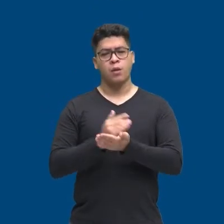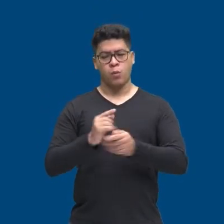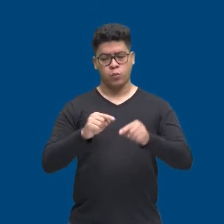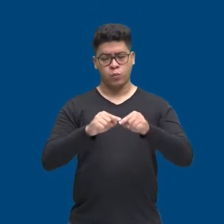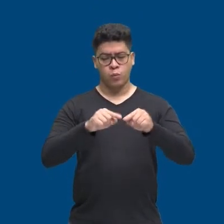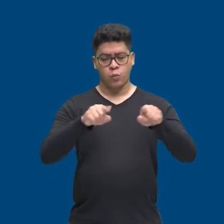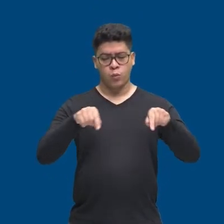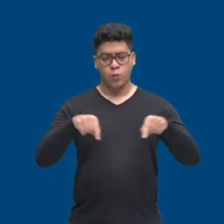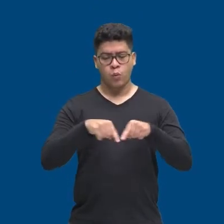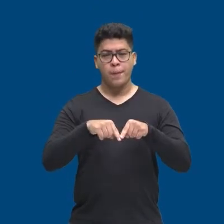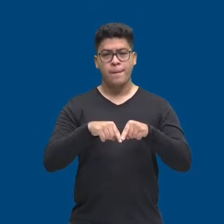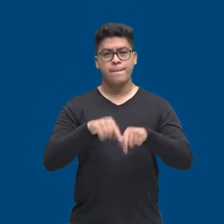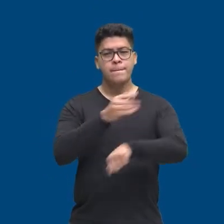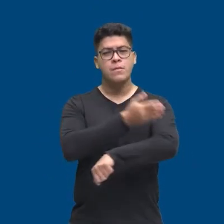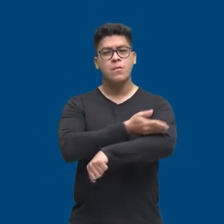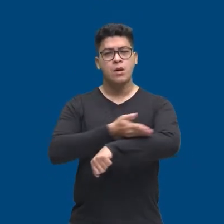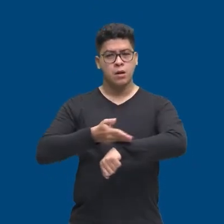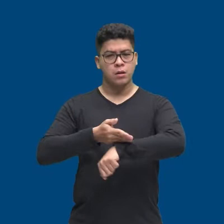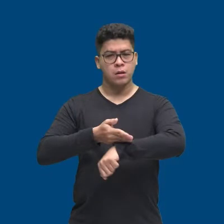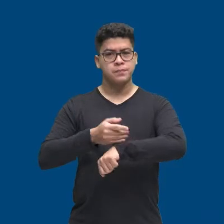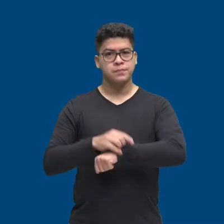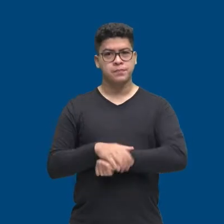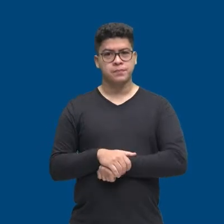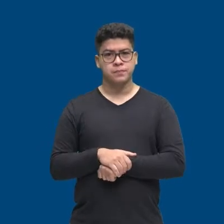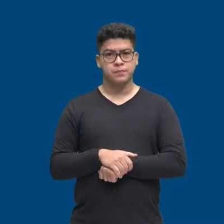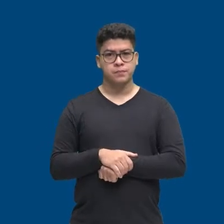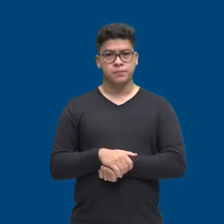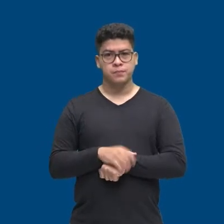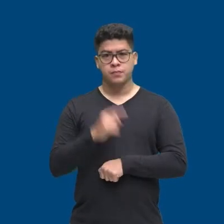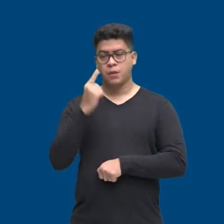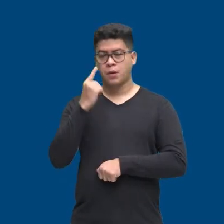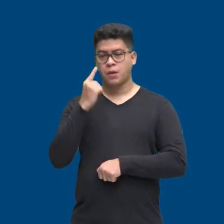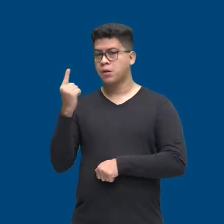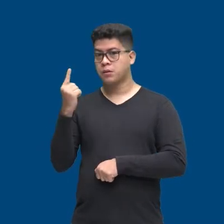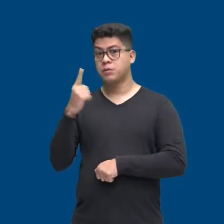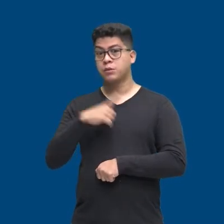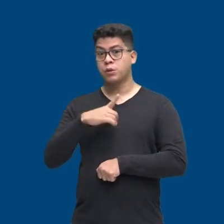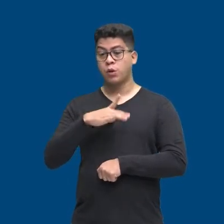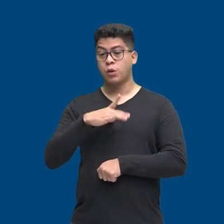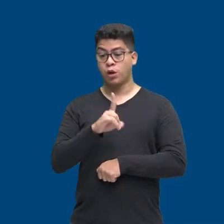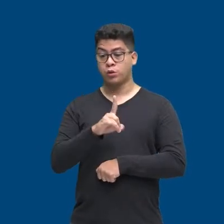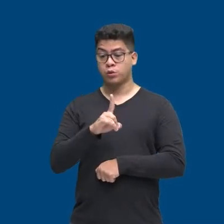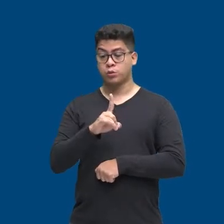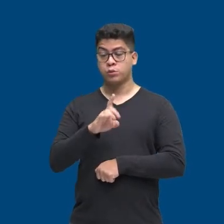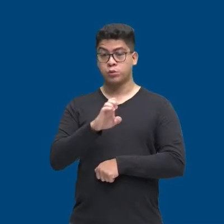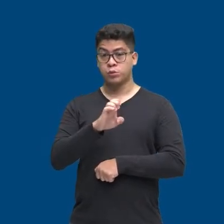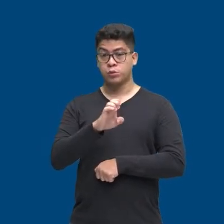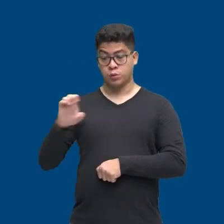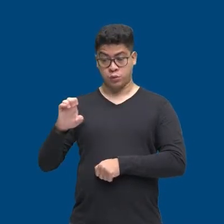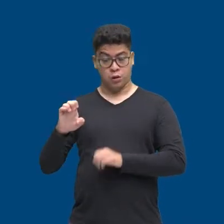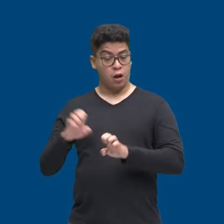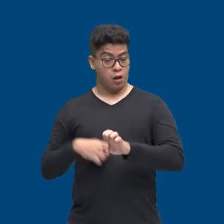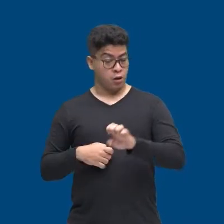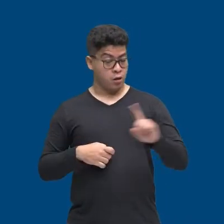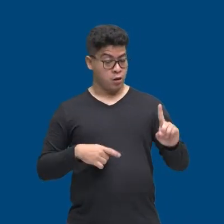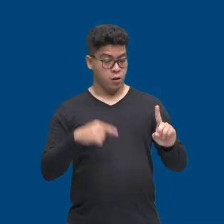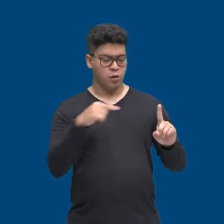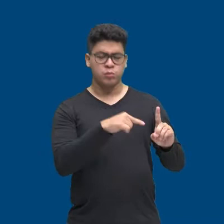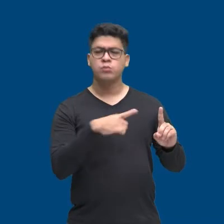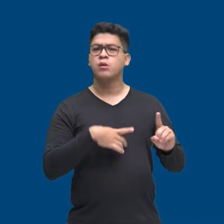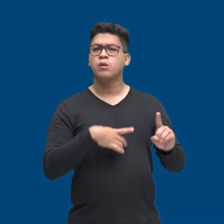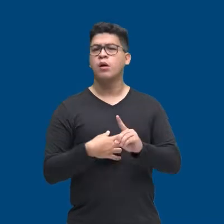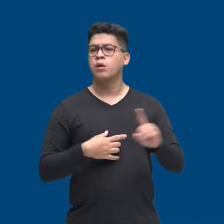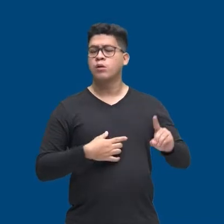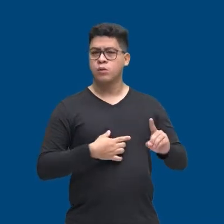bom então aqui ó a gente começa a pelas Torres do nosso lado direito tem que ter uma casa branca então a gente começa colocando